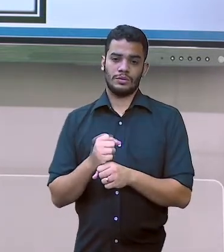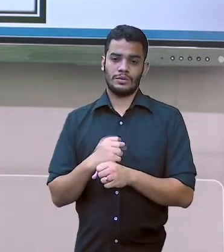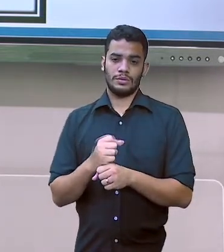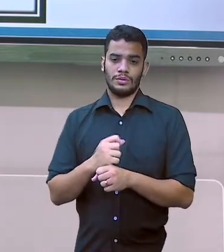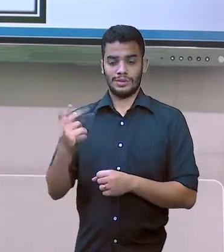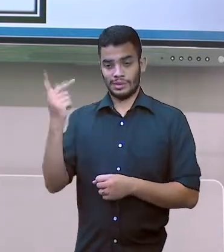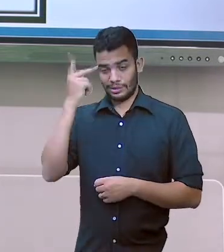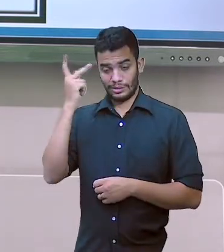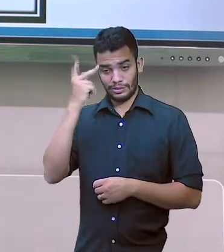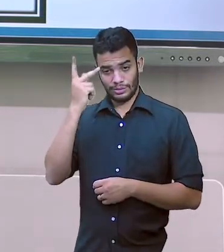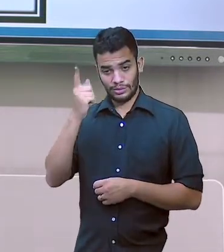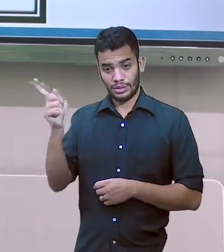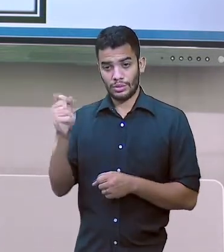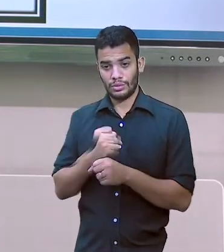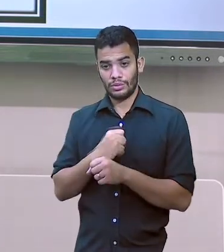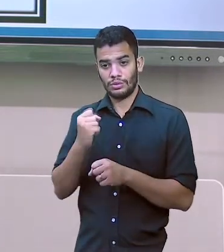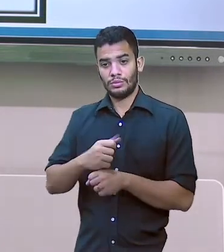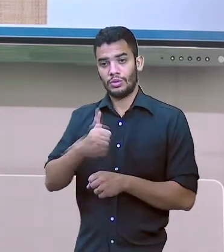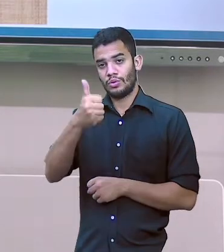1872.